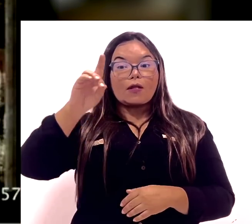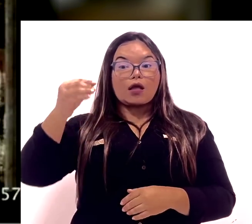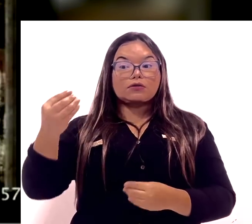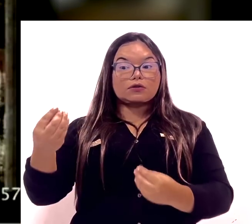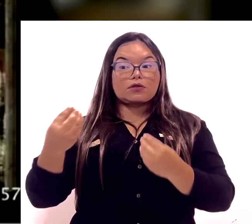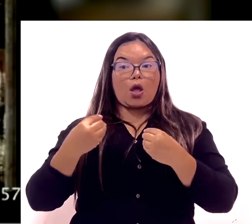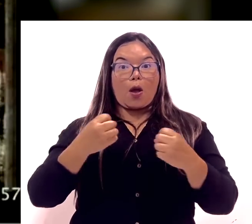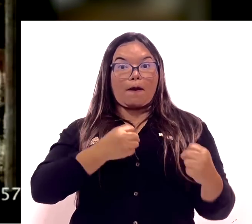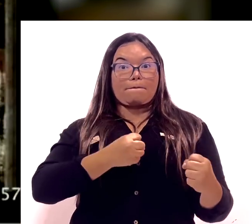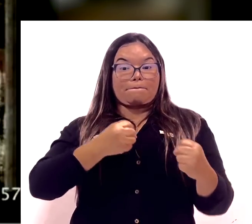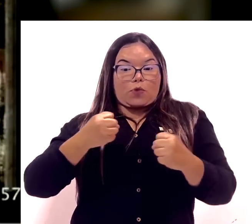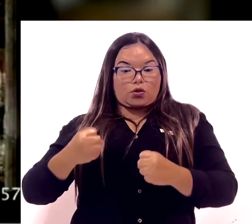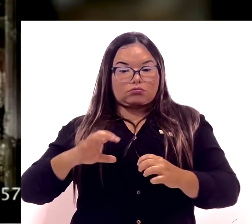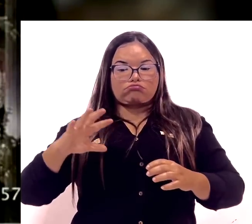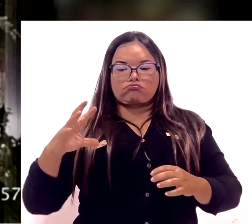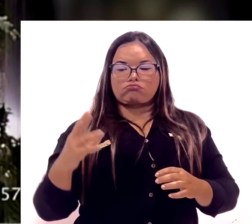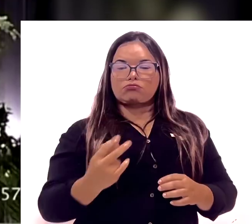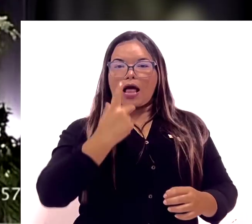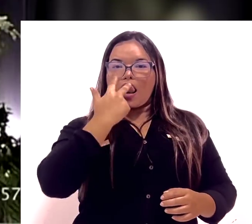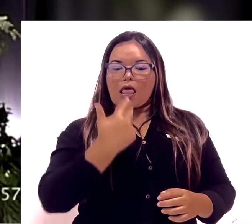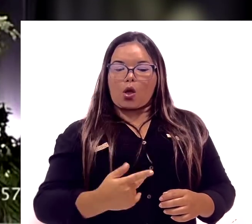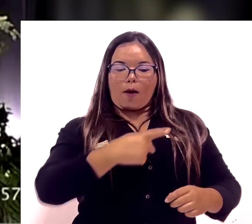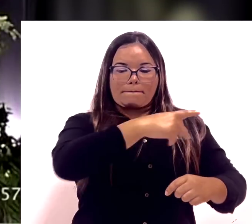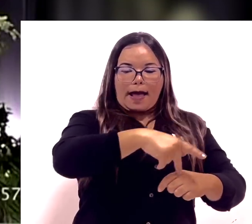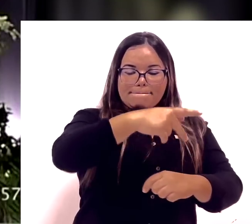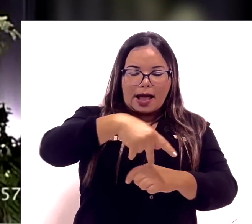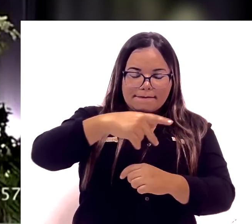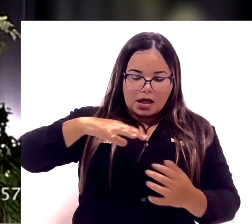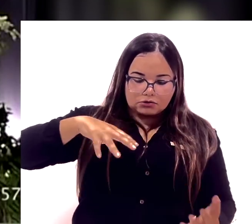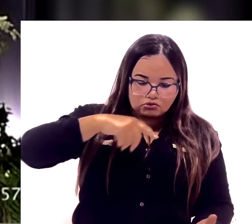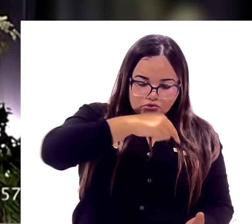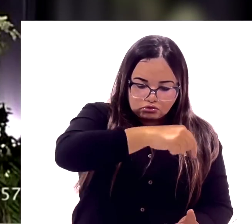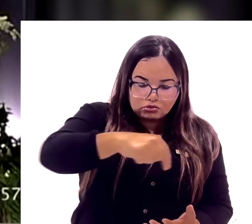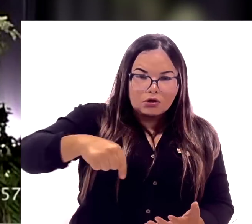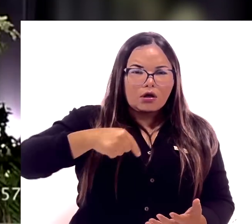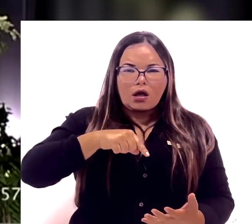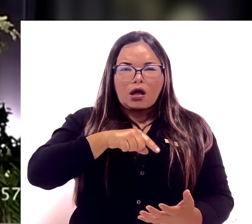Estados Unidos? Sim, isto inclui o meu país também.